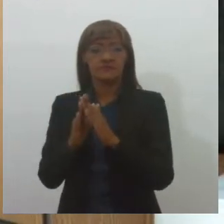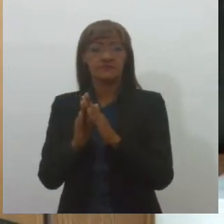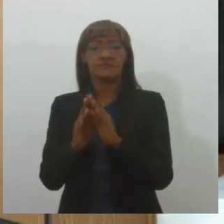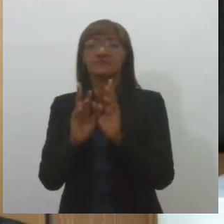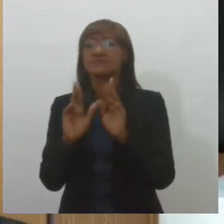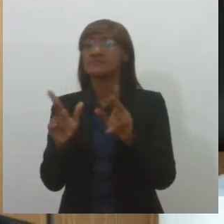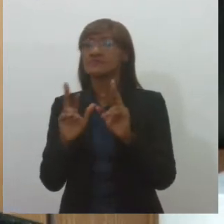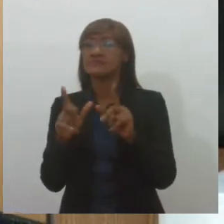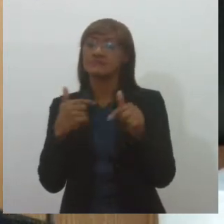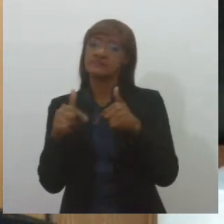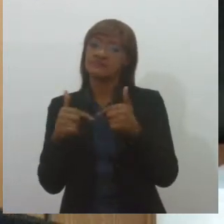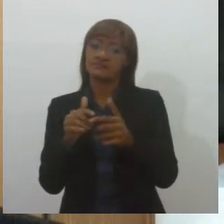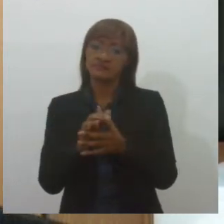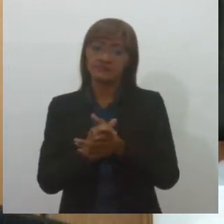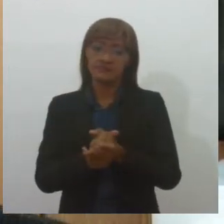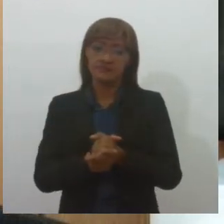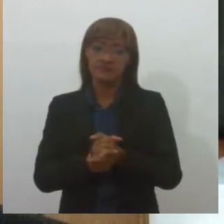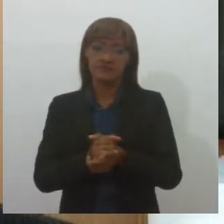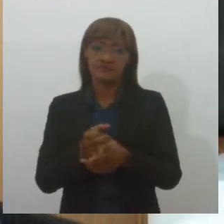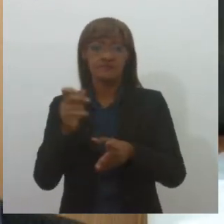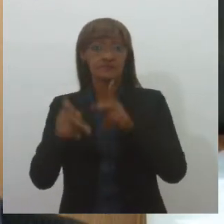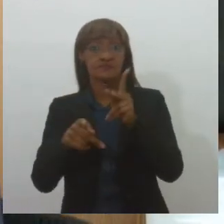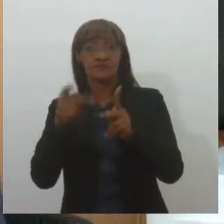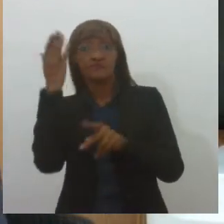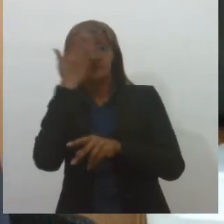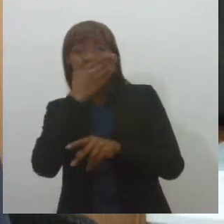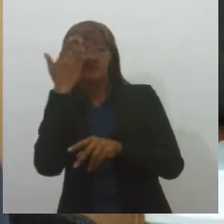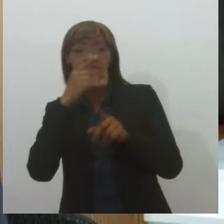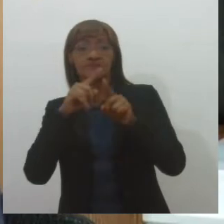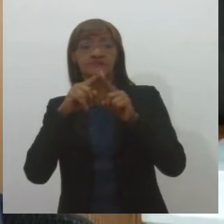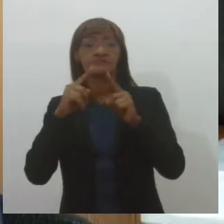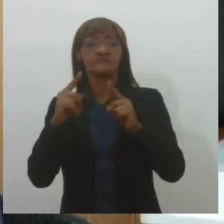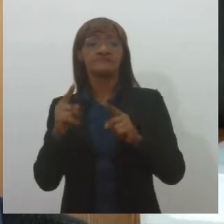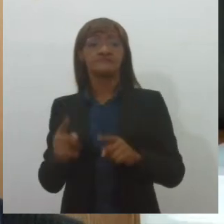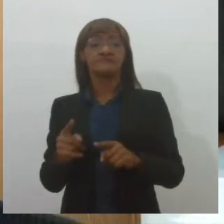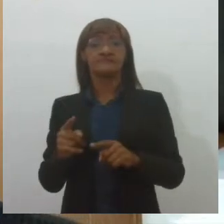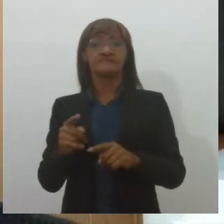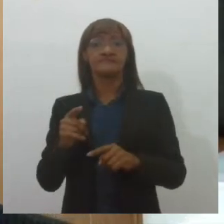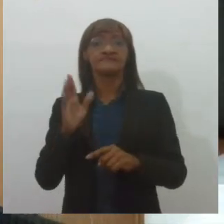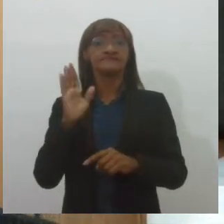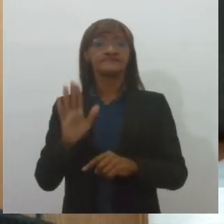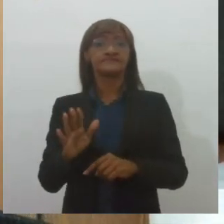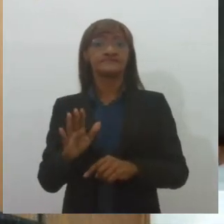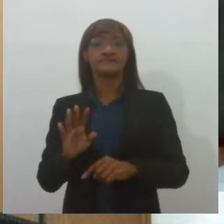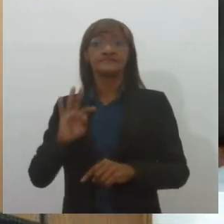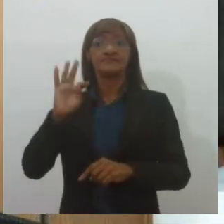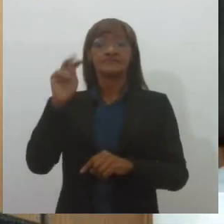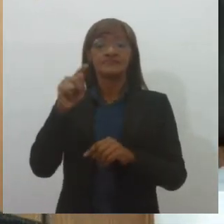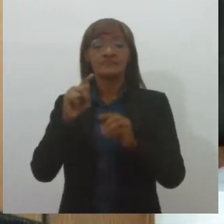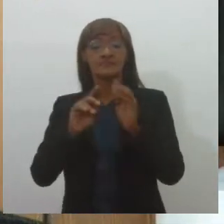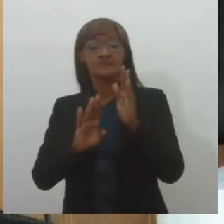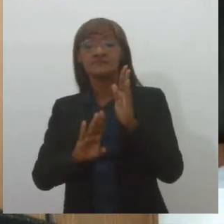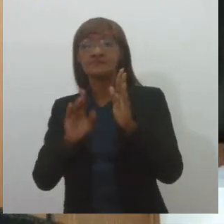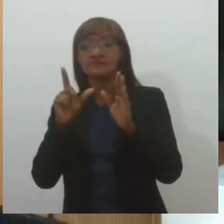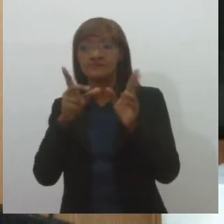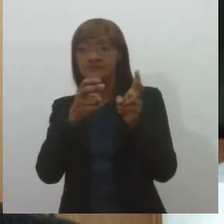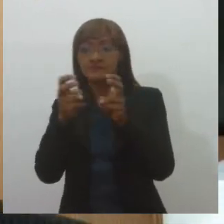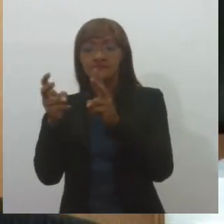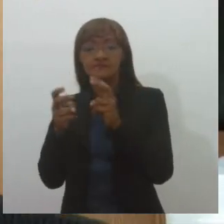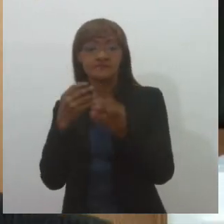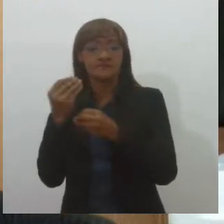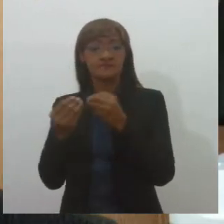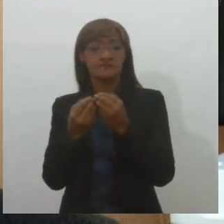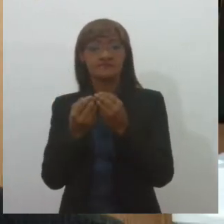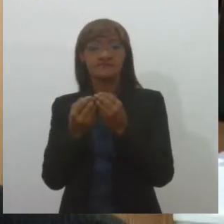diferenciado que ninguém vê mas que vai atingir diretamente lá em cima nos indicadores de saúde na redução por